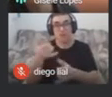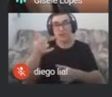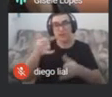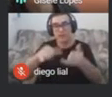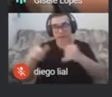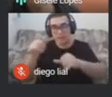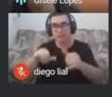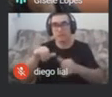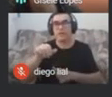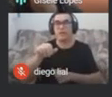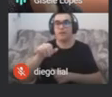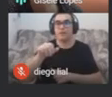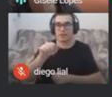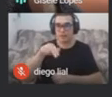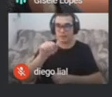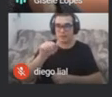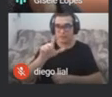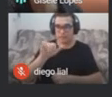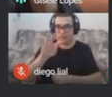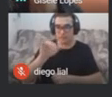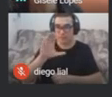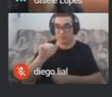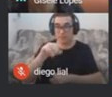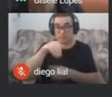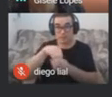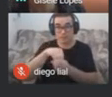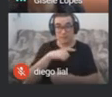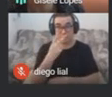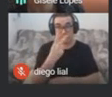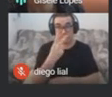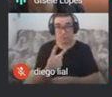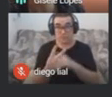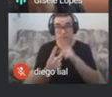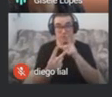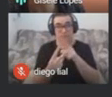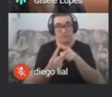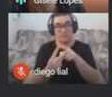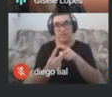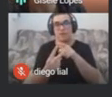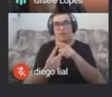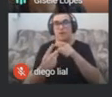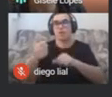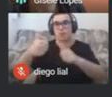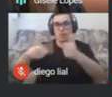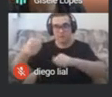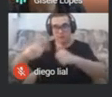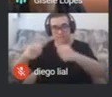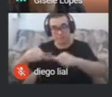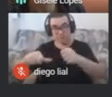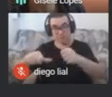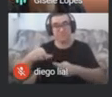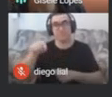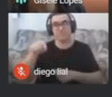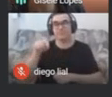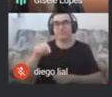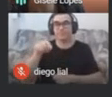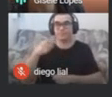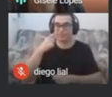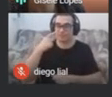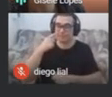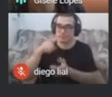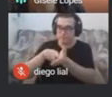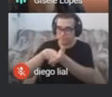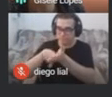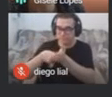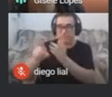grandes vertentes, a parte qualitativa, em que nós fazemos análise